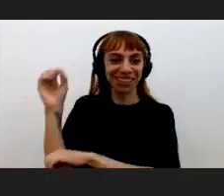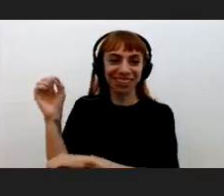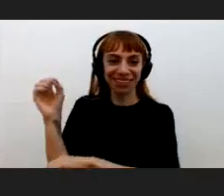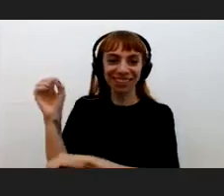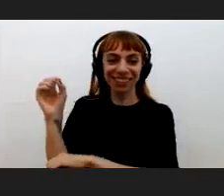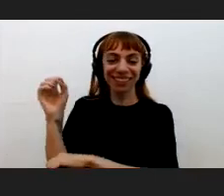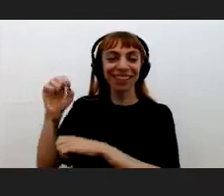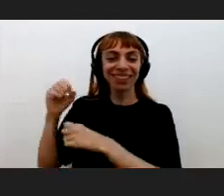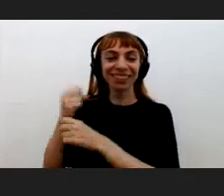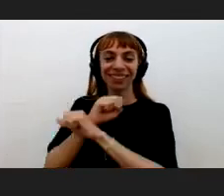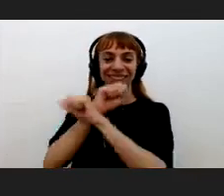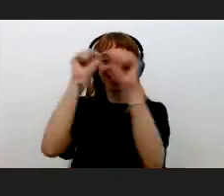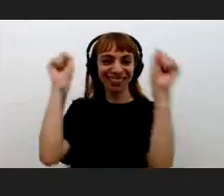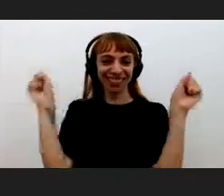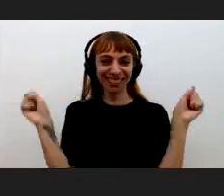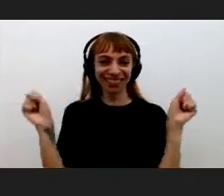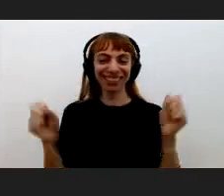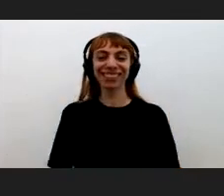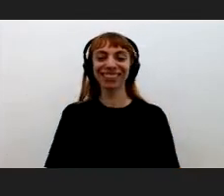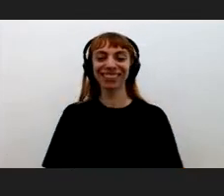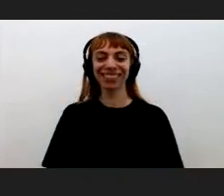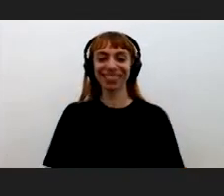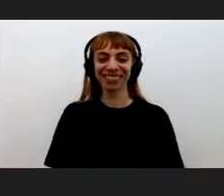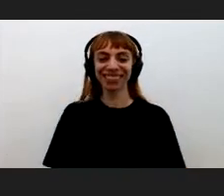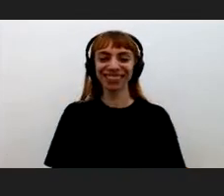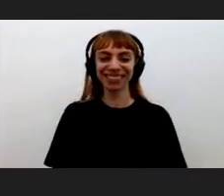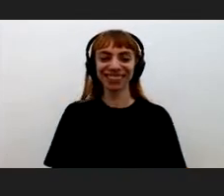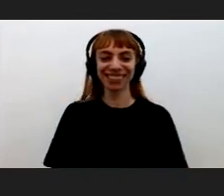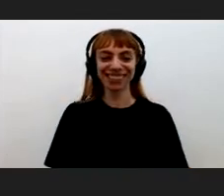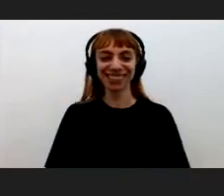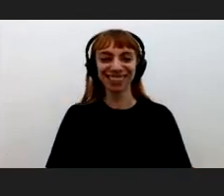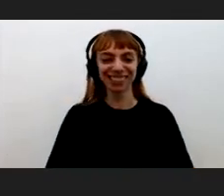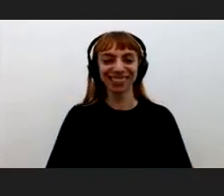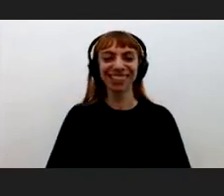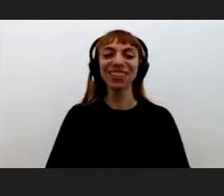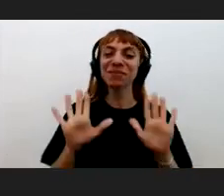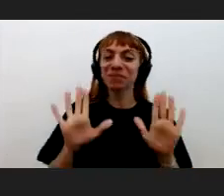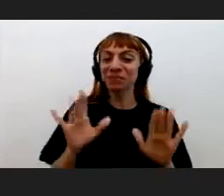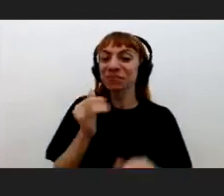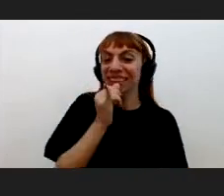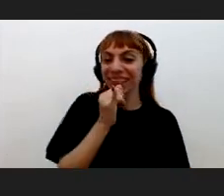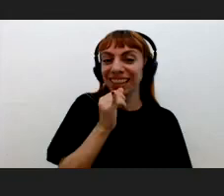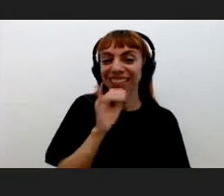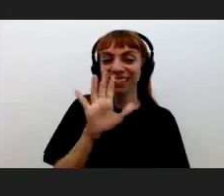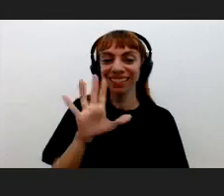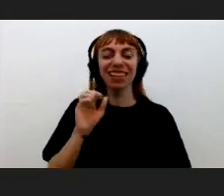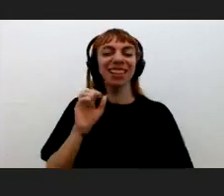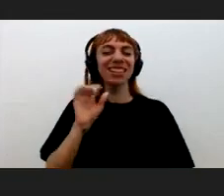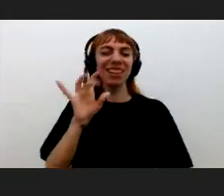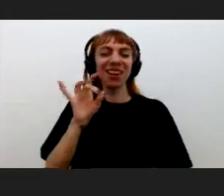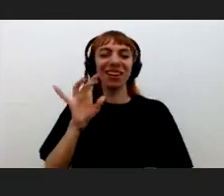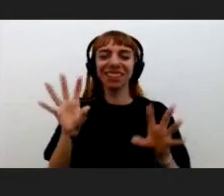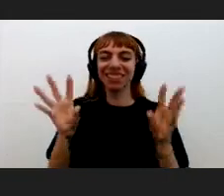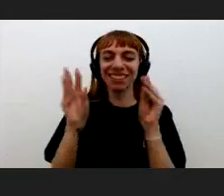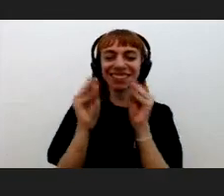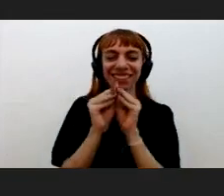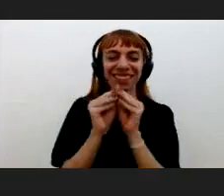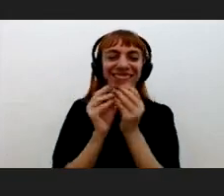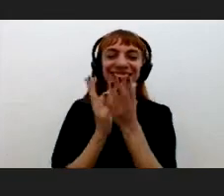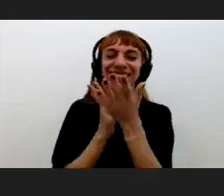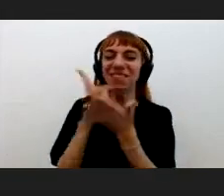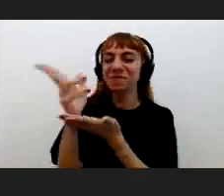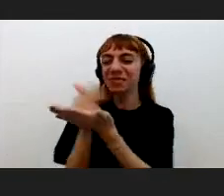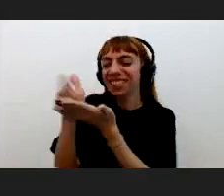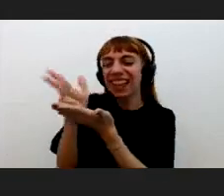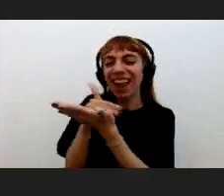Aqui eu trouxe algumas pinceladas assim que eu gostaria de trazer assim, não muito aprofundado, até porque a gente já está terminando nosso